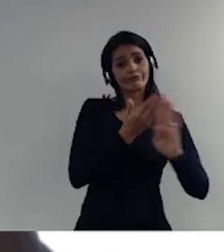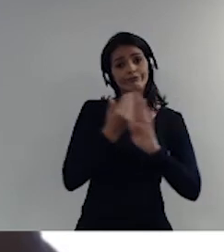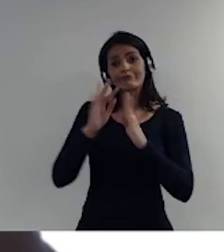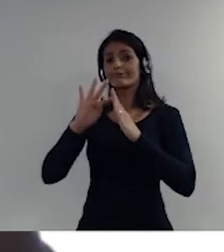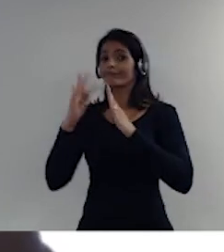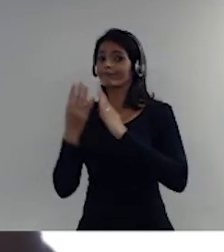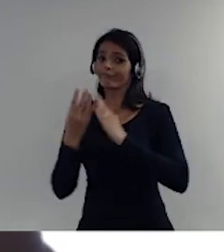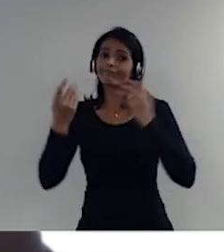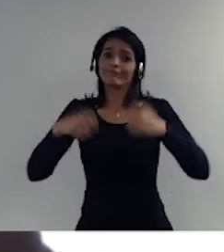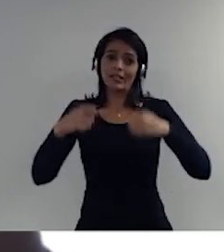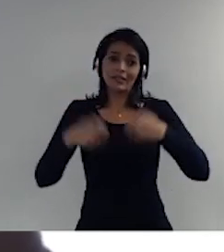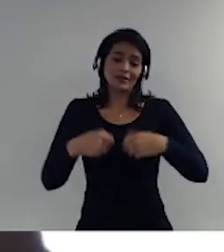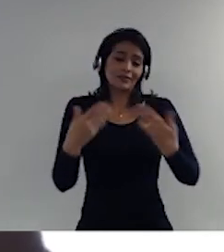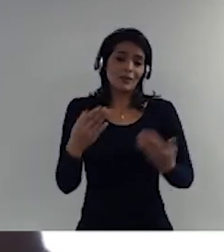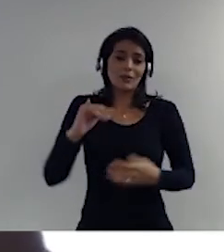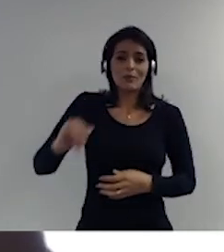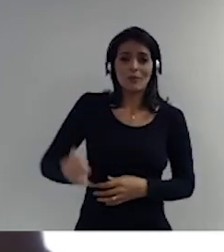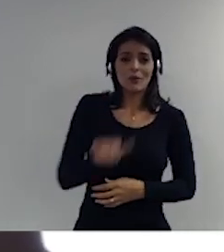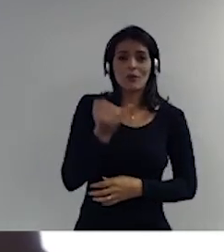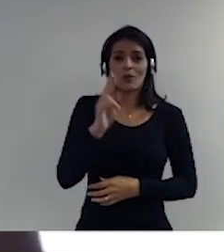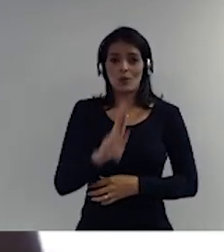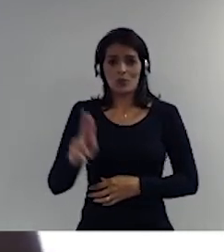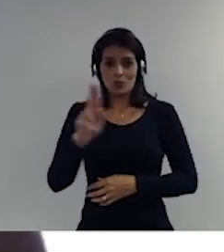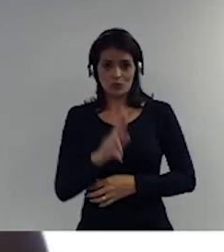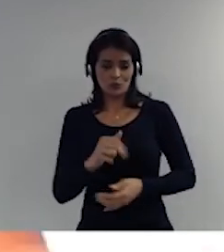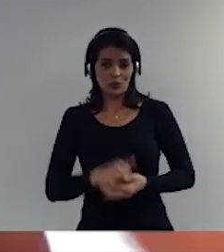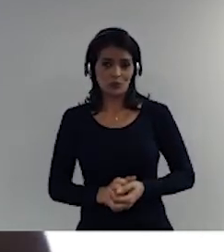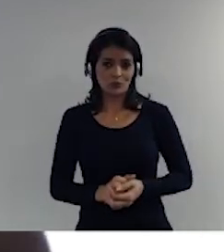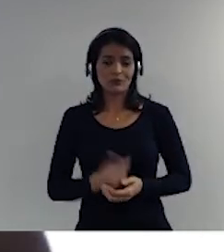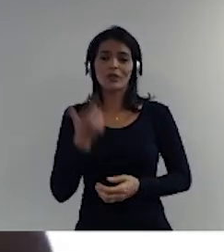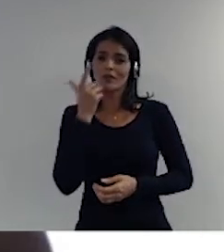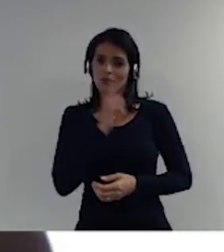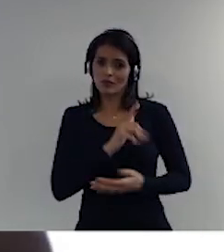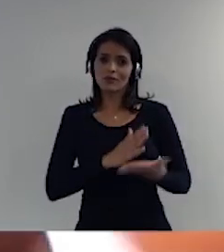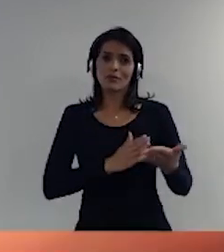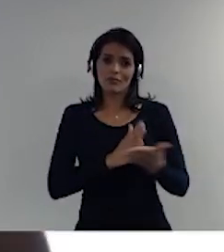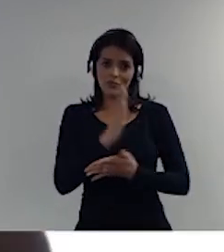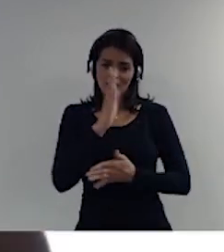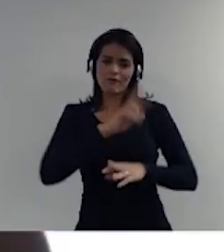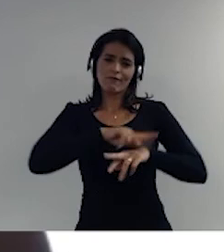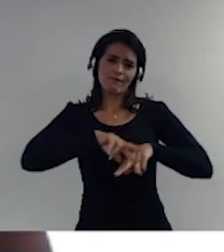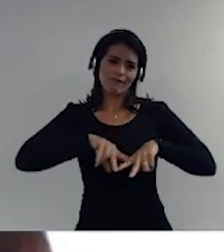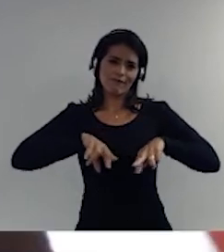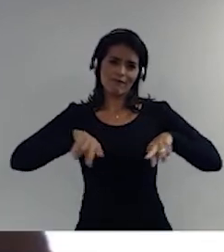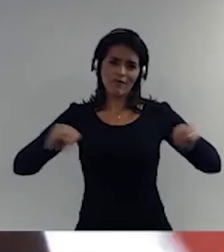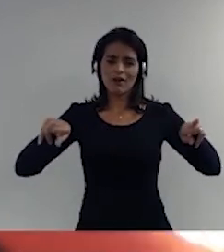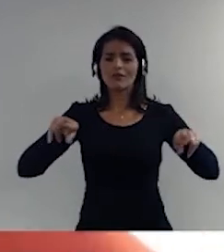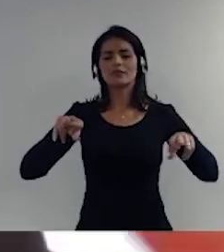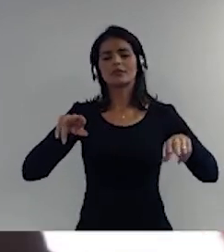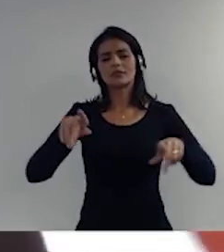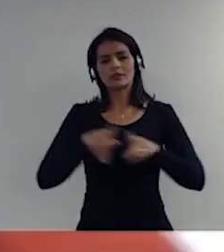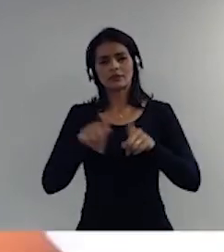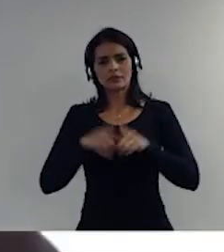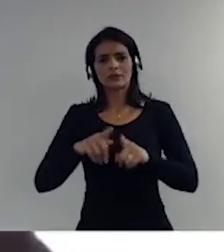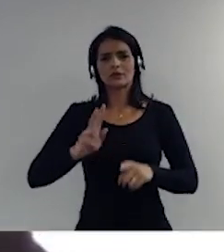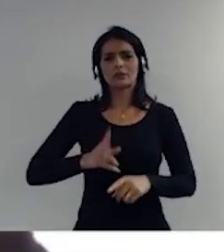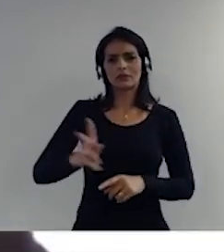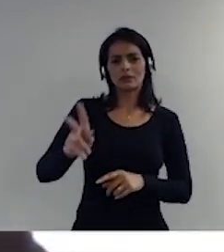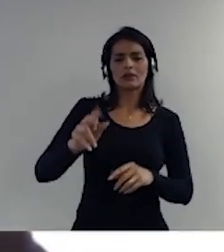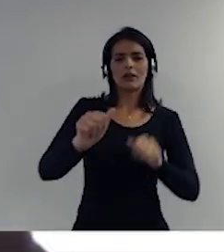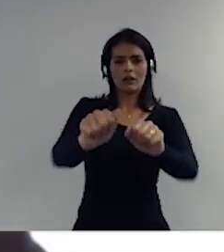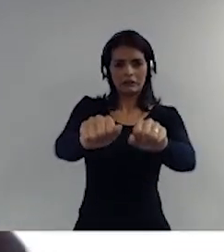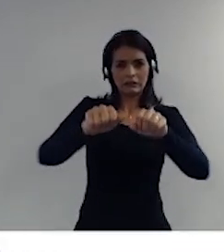fizéssemos uso dessa possibilidade e regulássemos, e assim nós já tivemos estamos tendo diversas